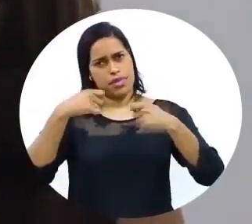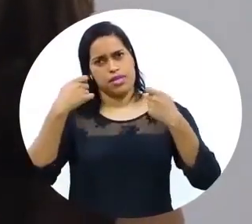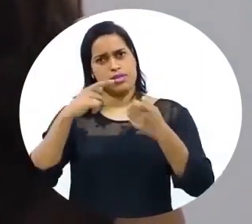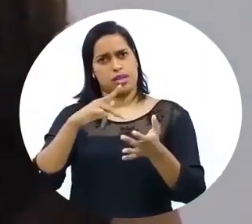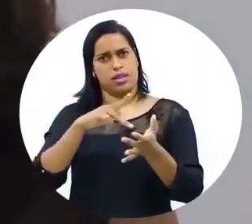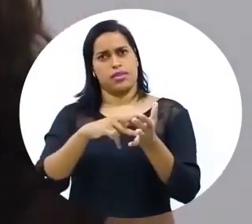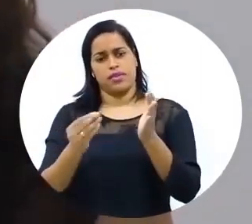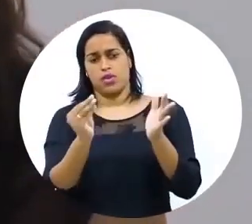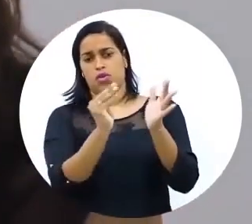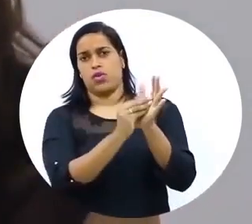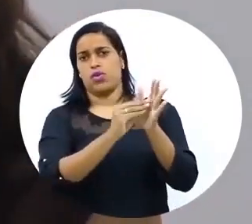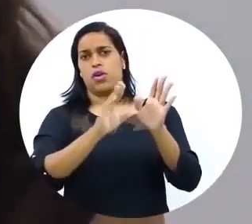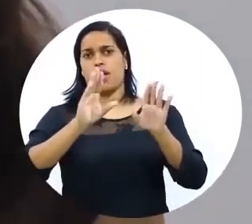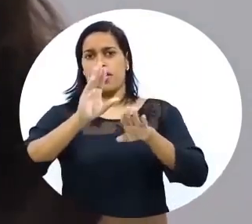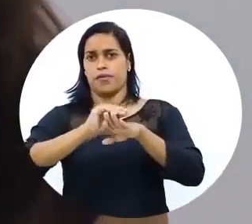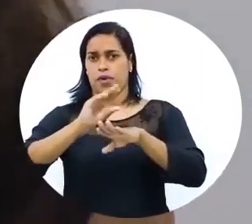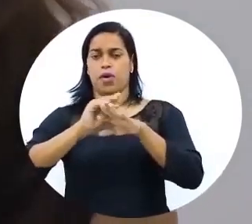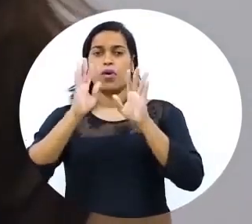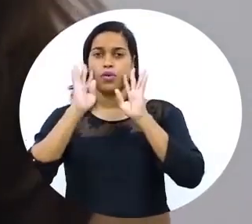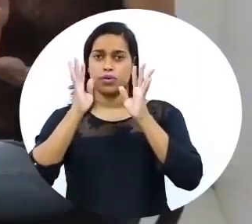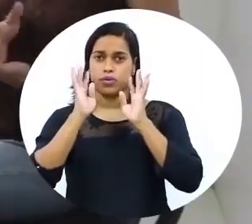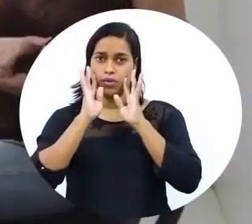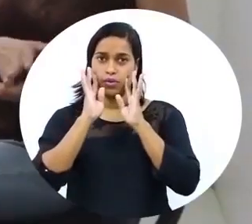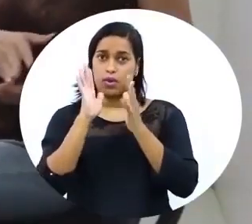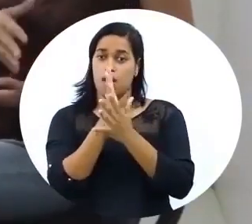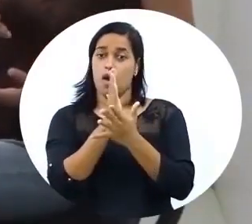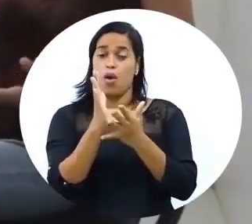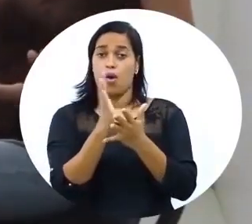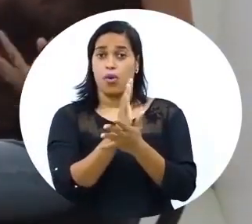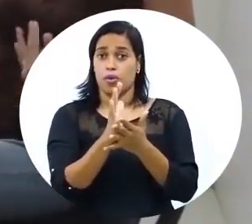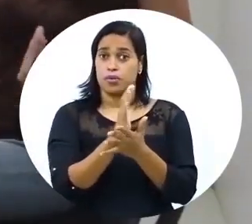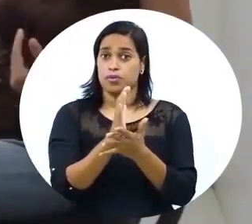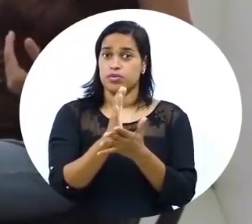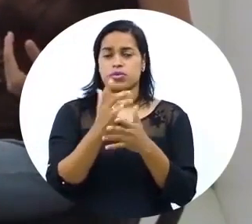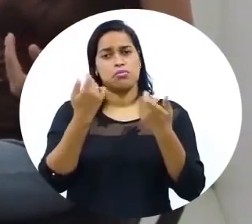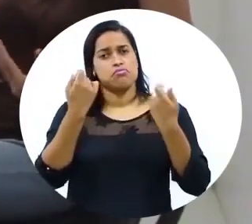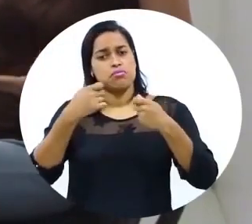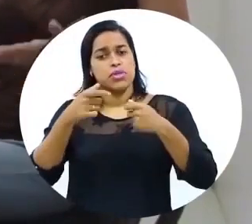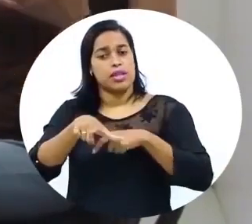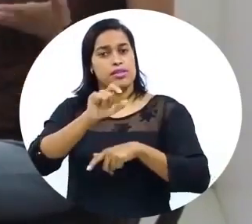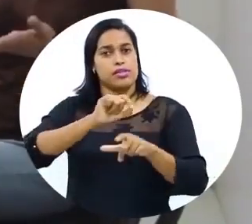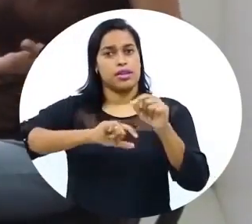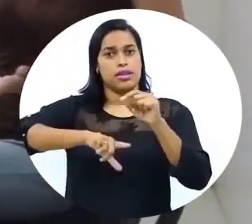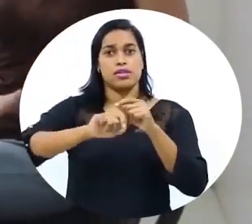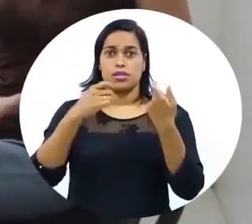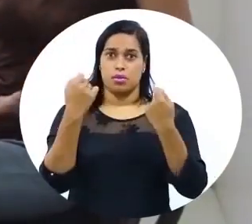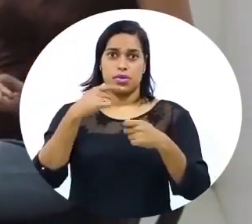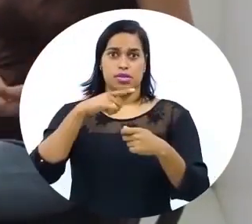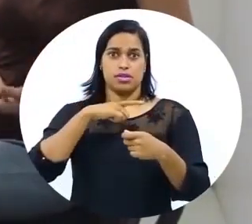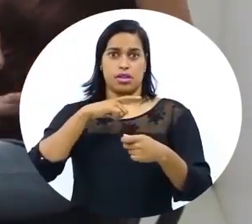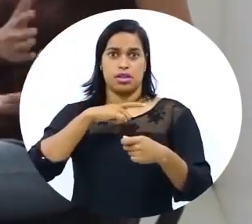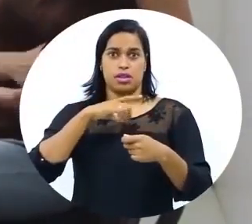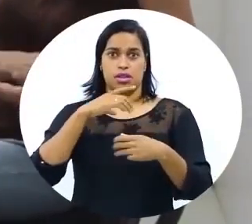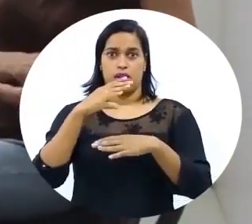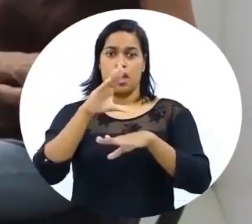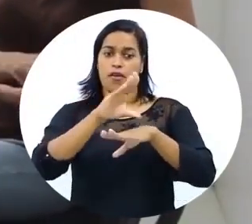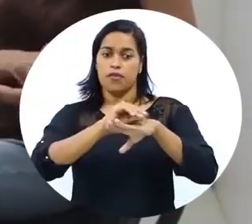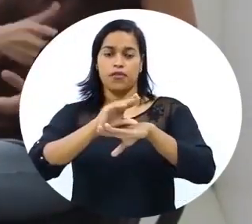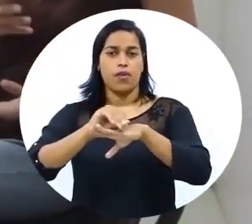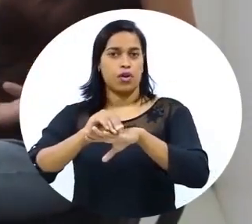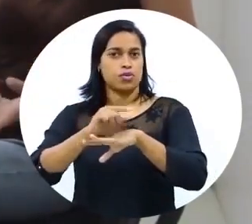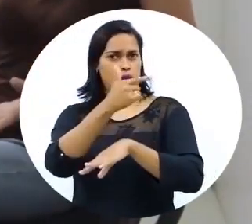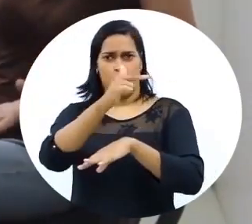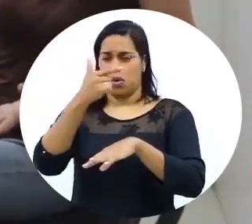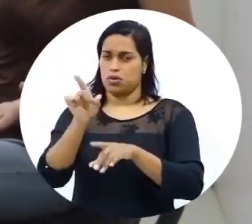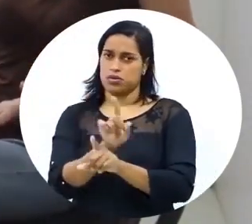foto no currículo, porque existe alguns cargos que no recrutamento eu preciso ter a foto no currículo, para outros